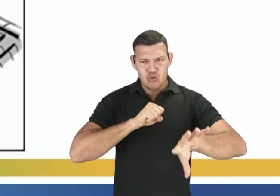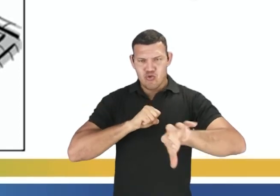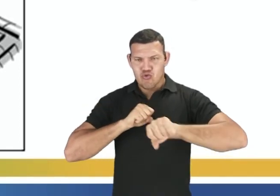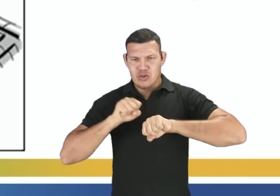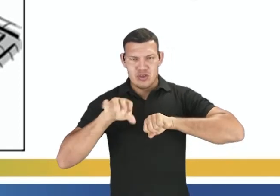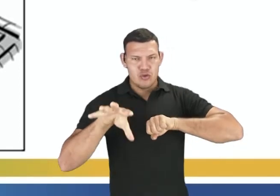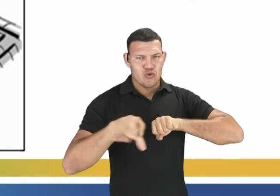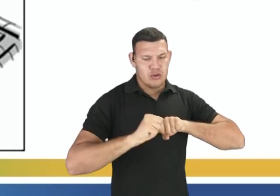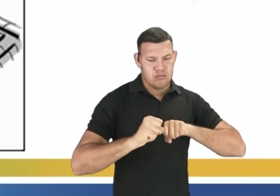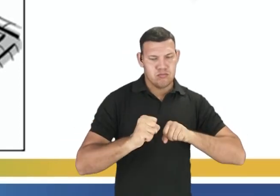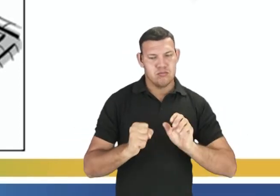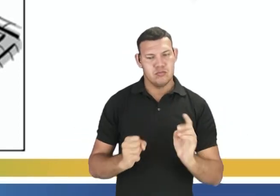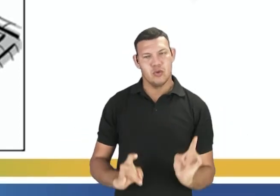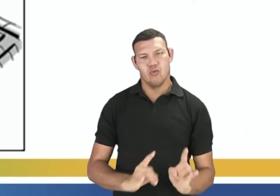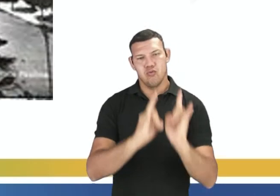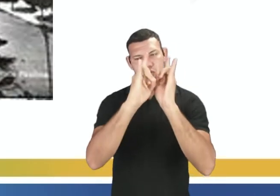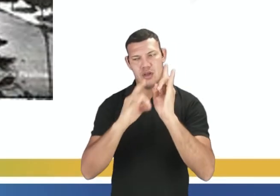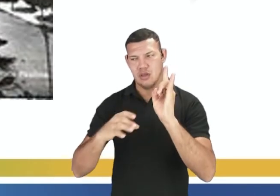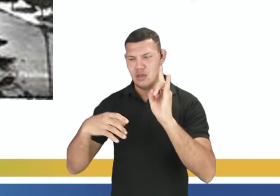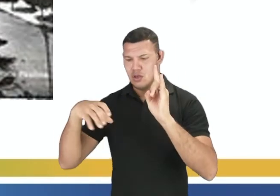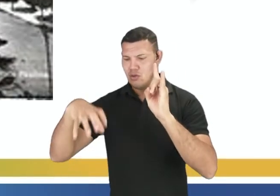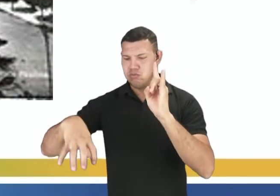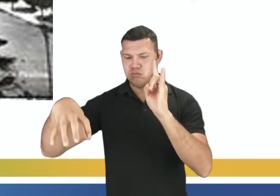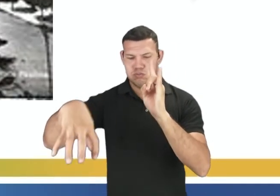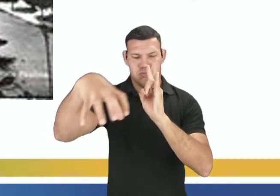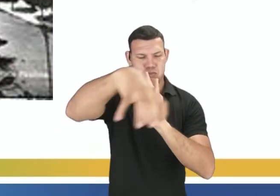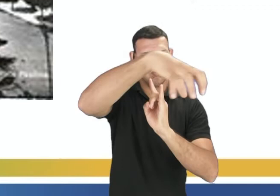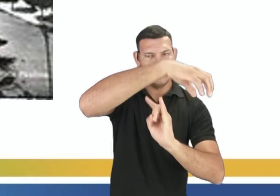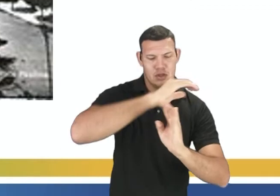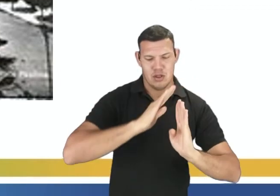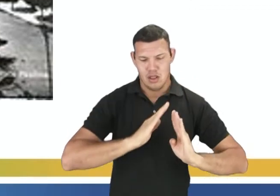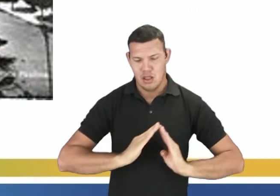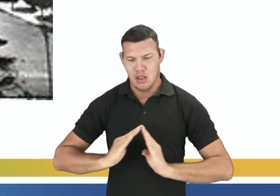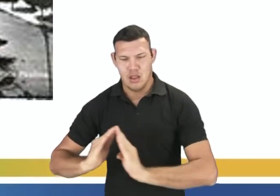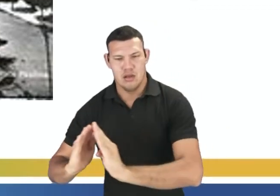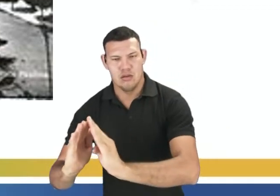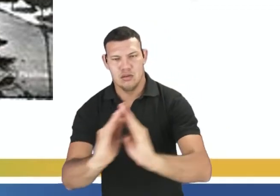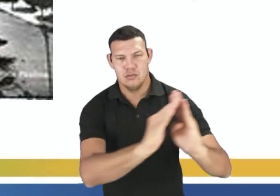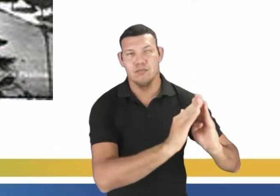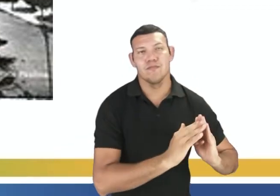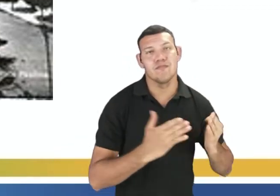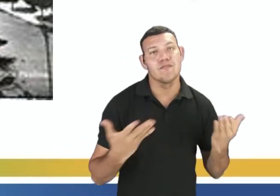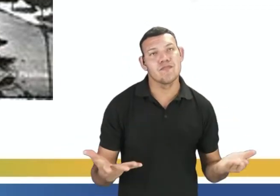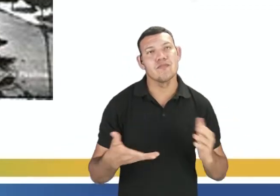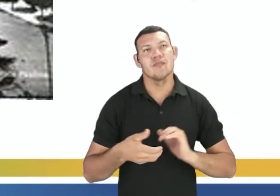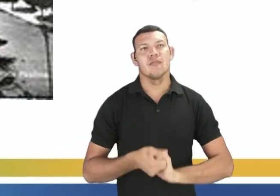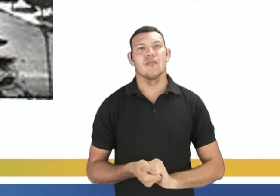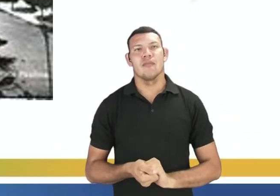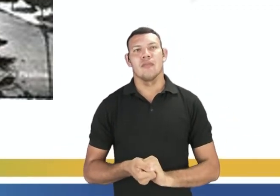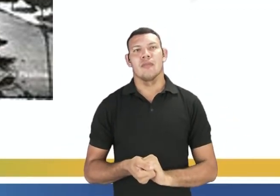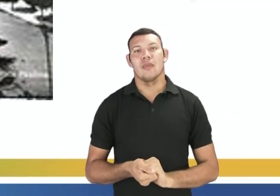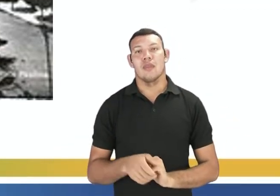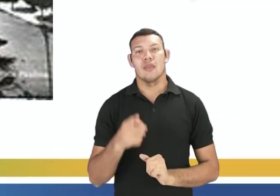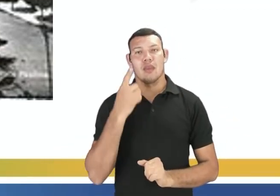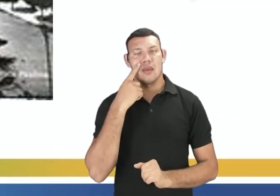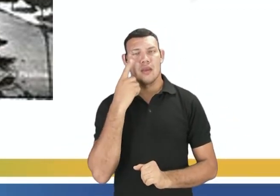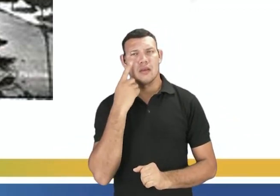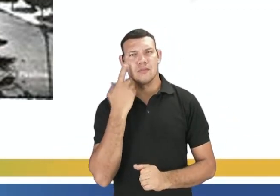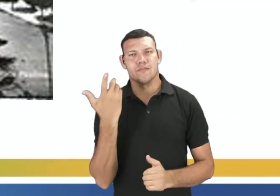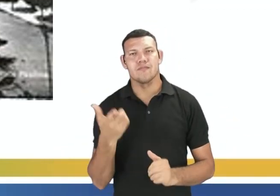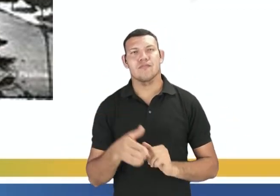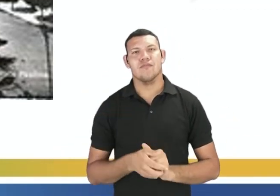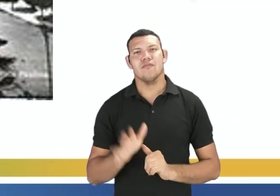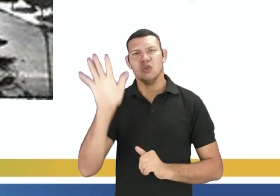bairros periféricos ao redor dessa cidade, ok? Aqui nós temos uma imagem muito interessante, ela é a vista geral da Avenida Paulista. Veja